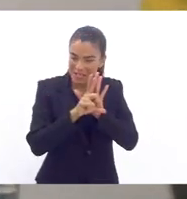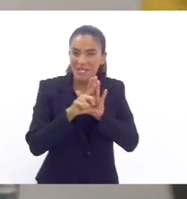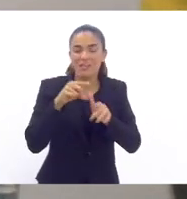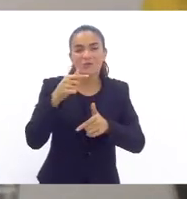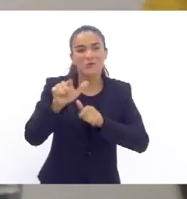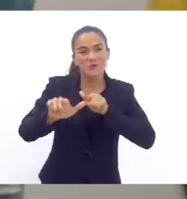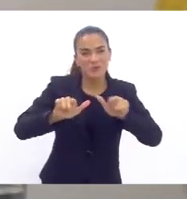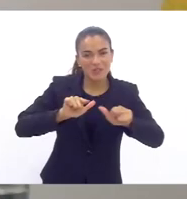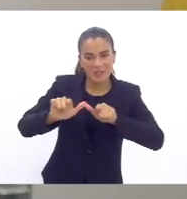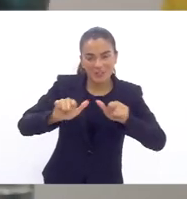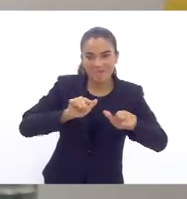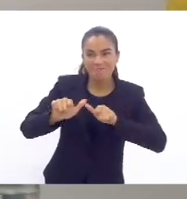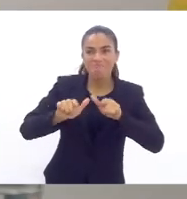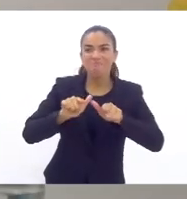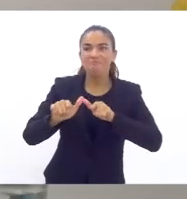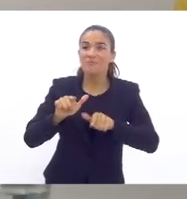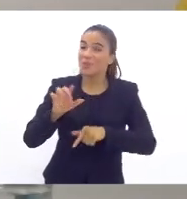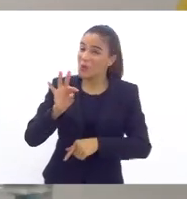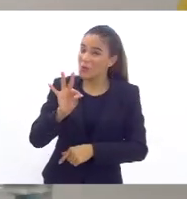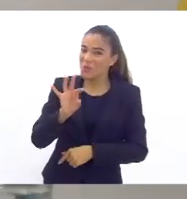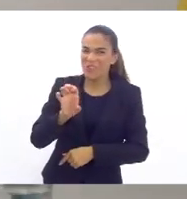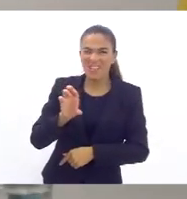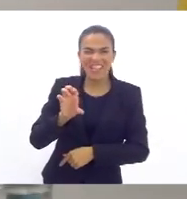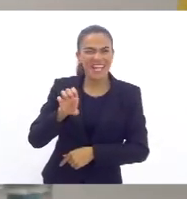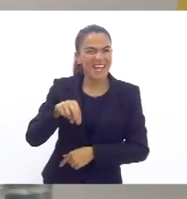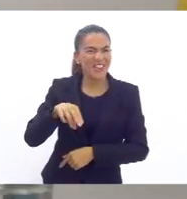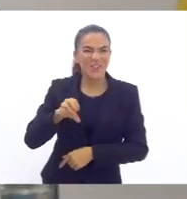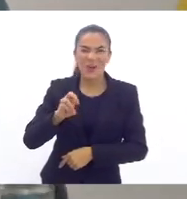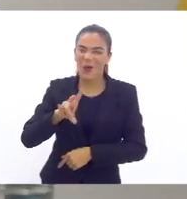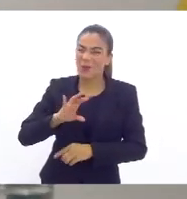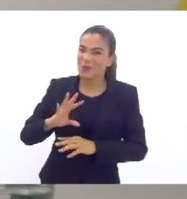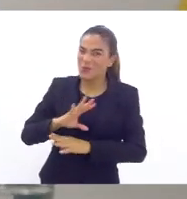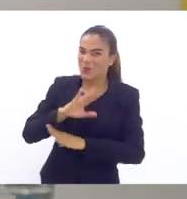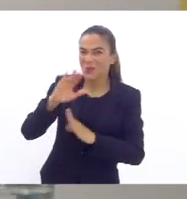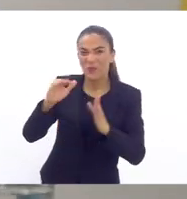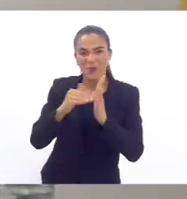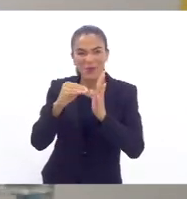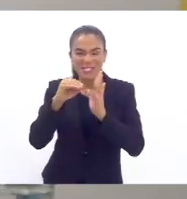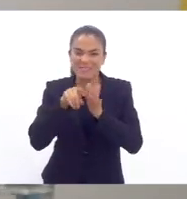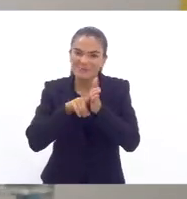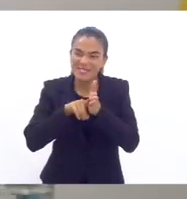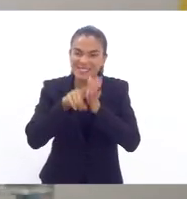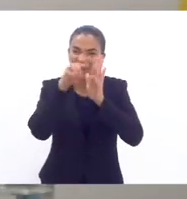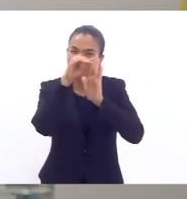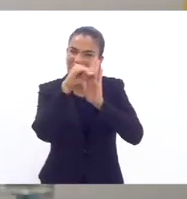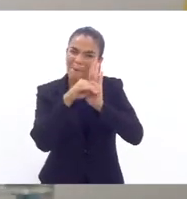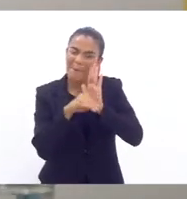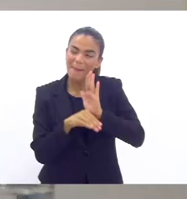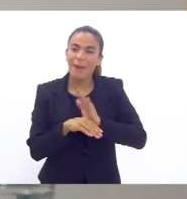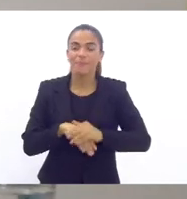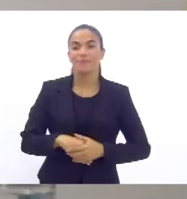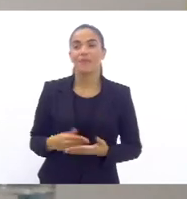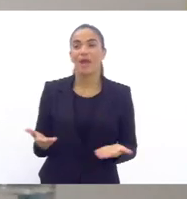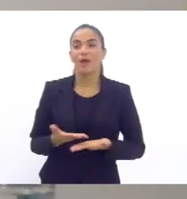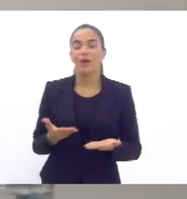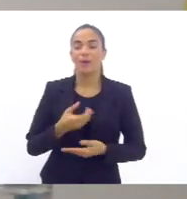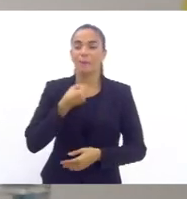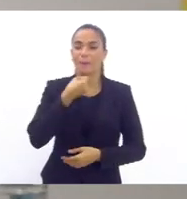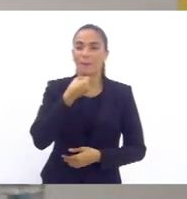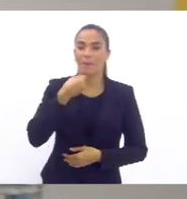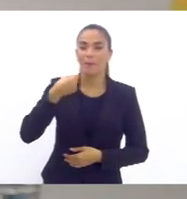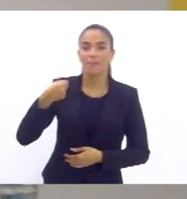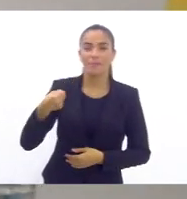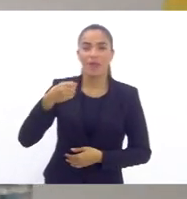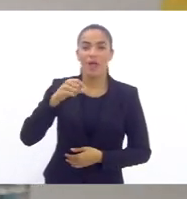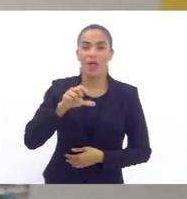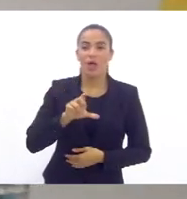filho Cruz ajudou e o Tenório tava em todas elas muito bem então agora com prazer Passo sim para a Luciana boatê